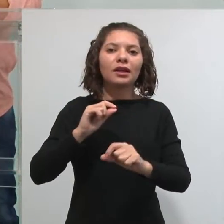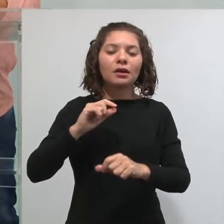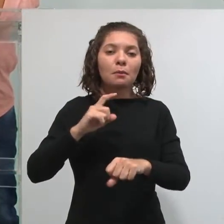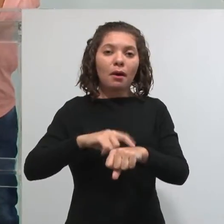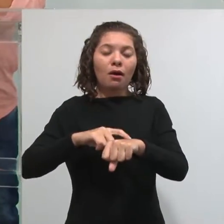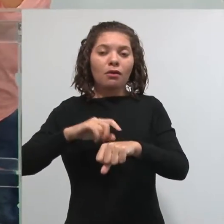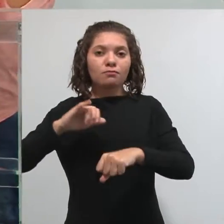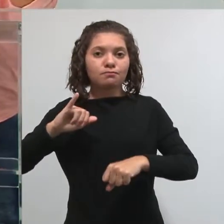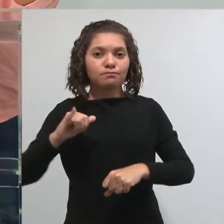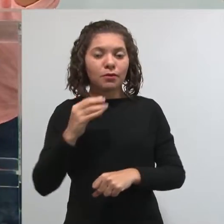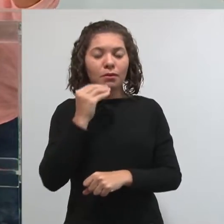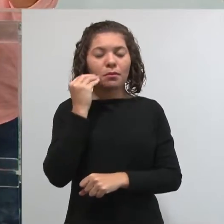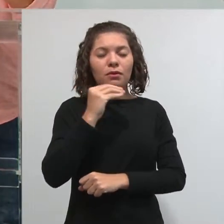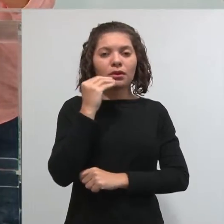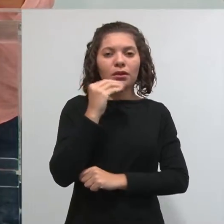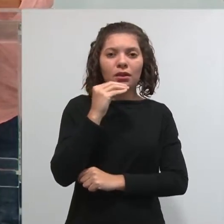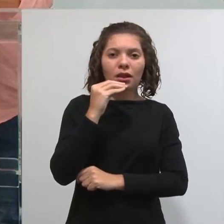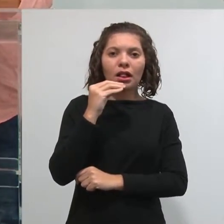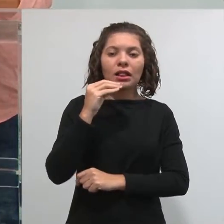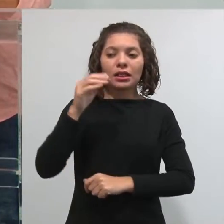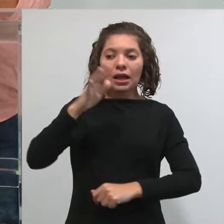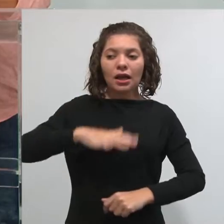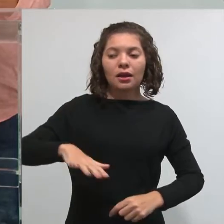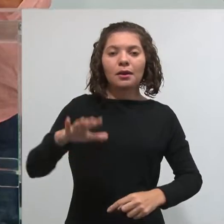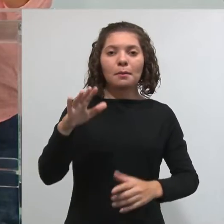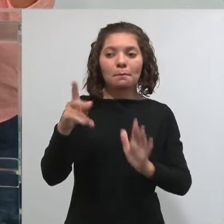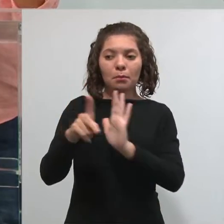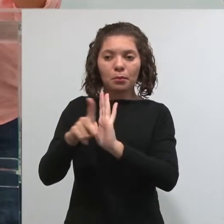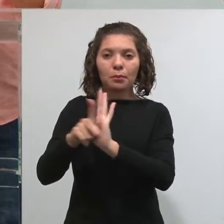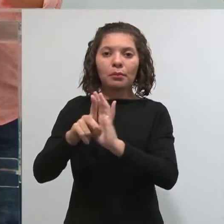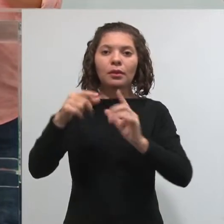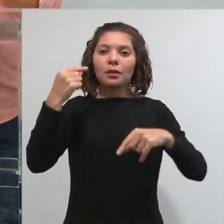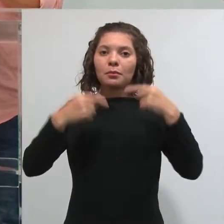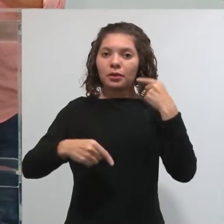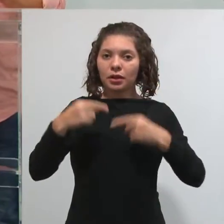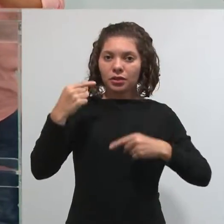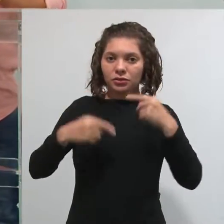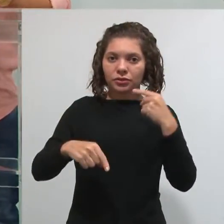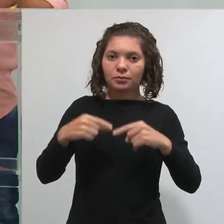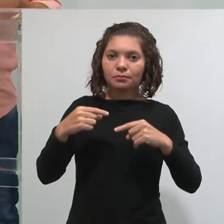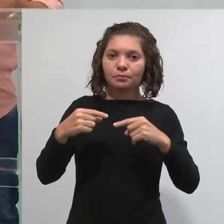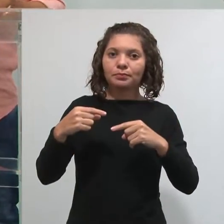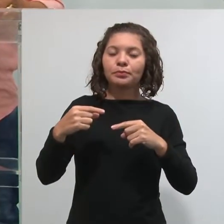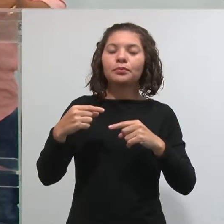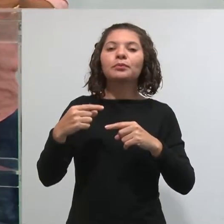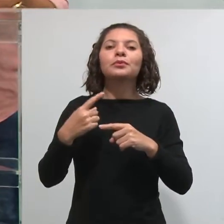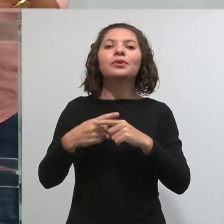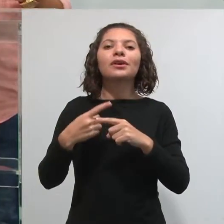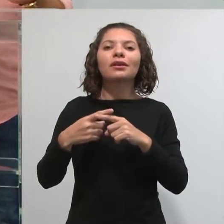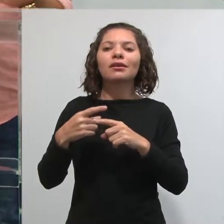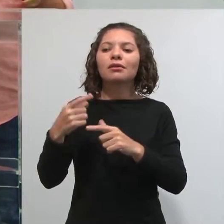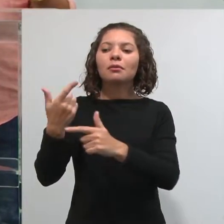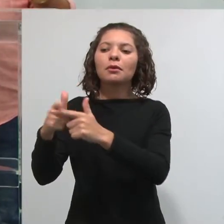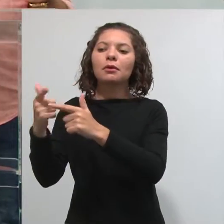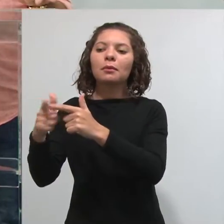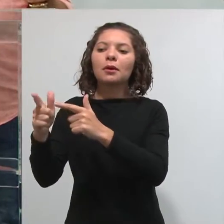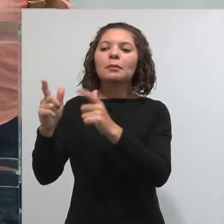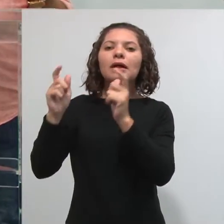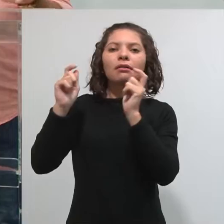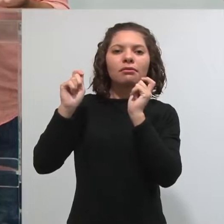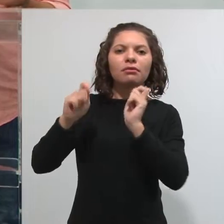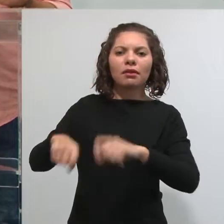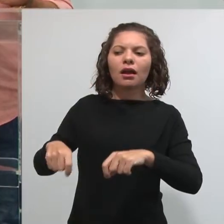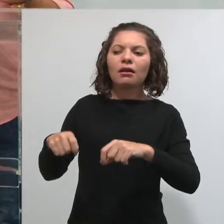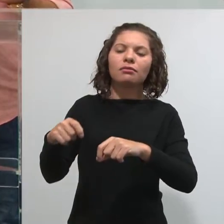oportuno dentro da esfera política para que esse problema se torne um problema de fato discutível e